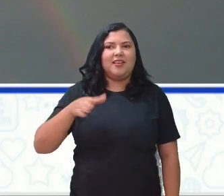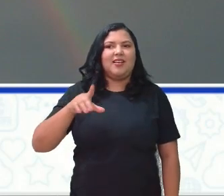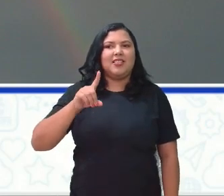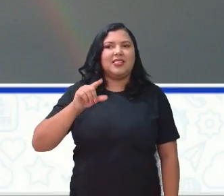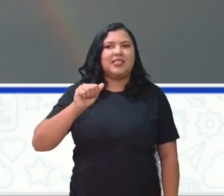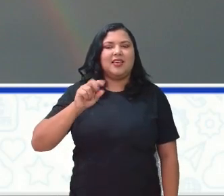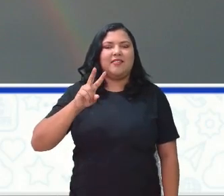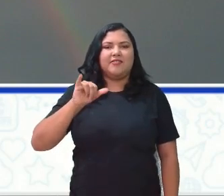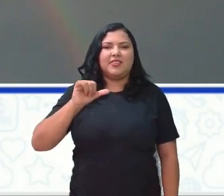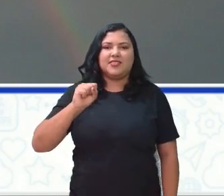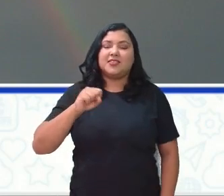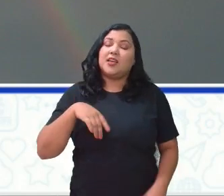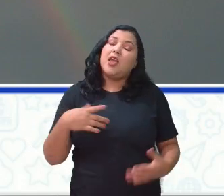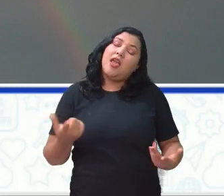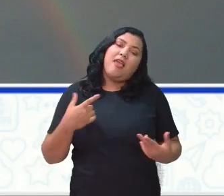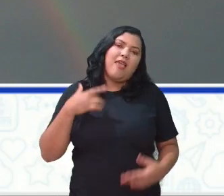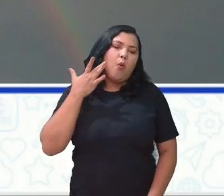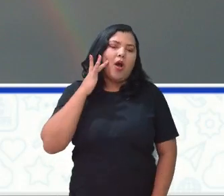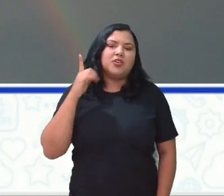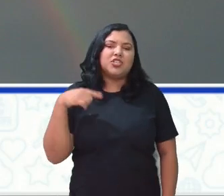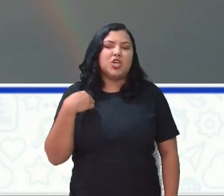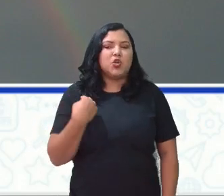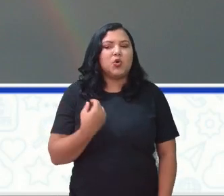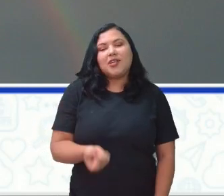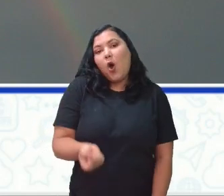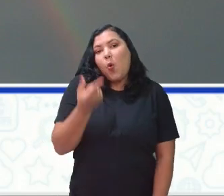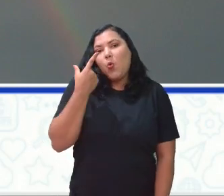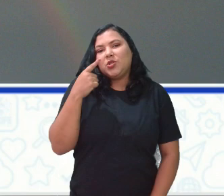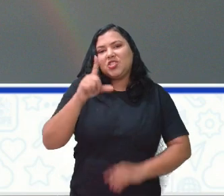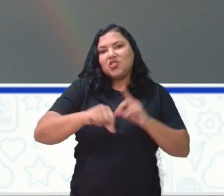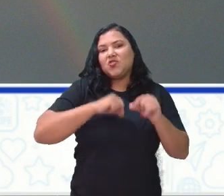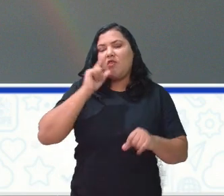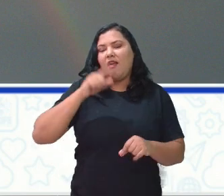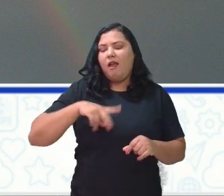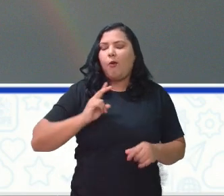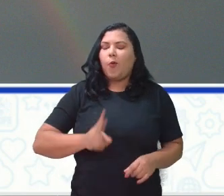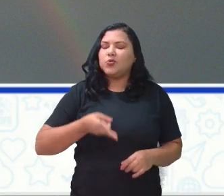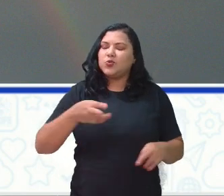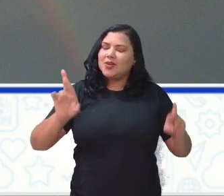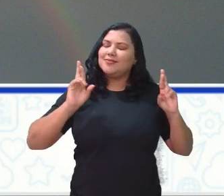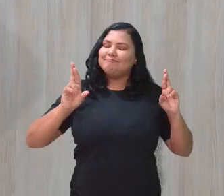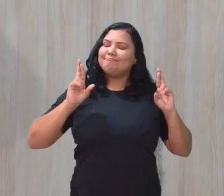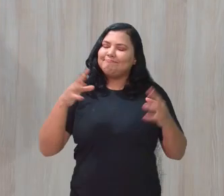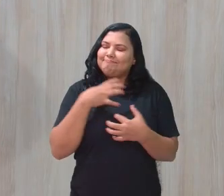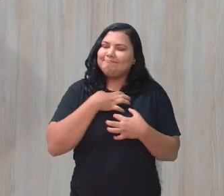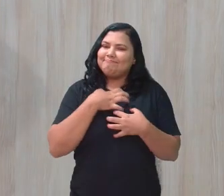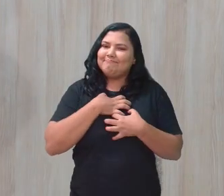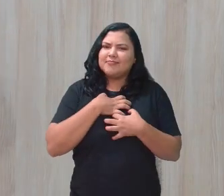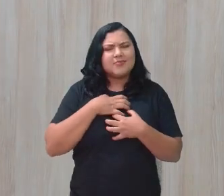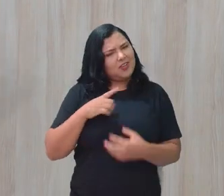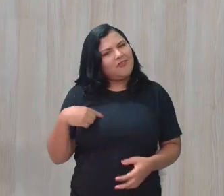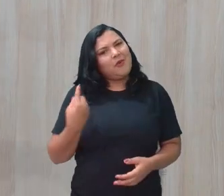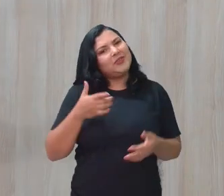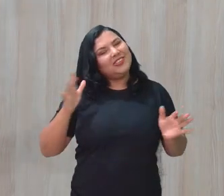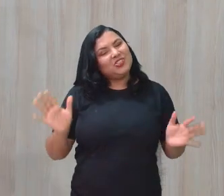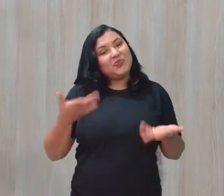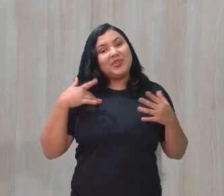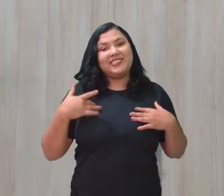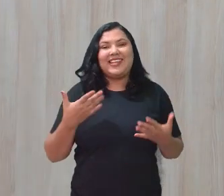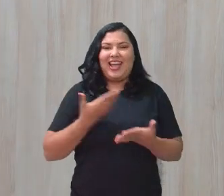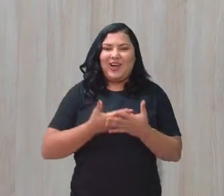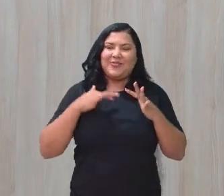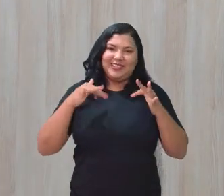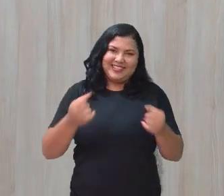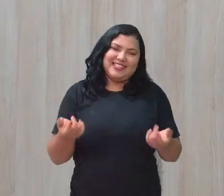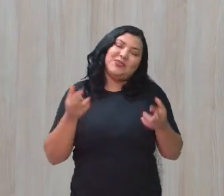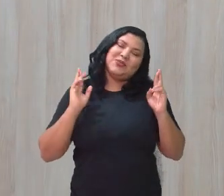outra alternativa senão permanecer otimistas. O otimismo é uma necessidade absoluta. Então, sejamos otimistas. Nossa aula termina aqui. Eu